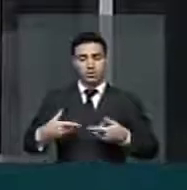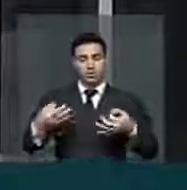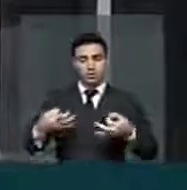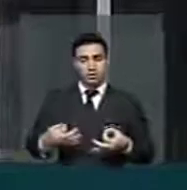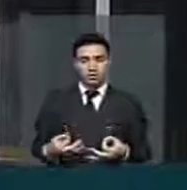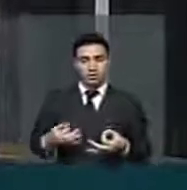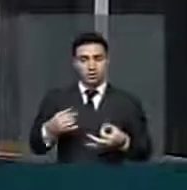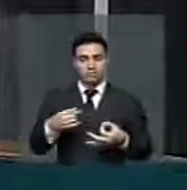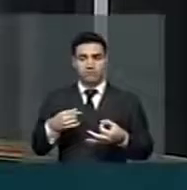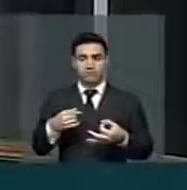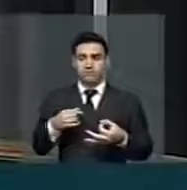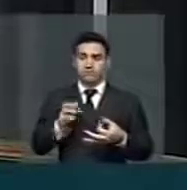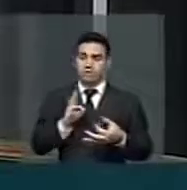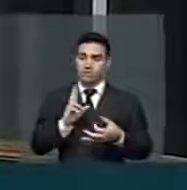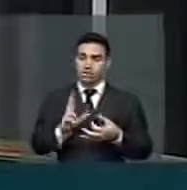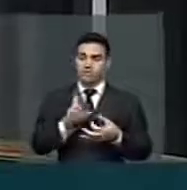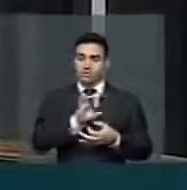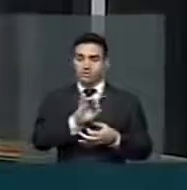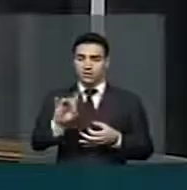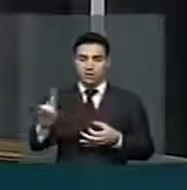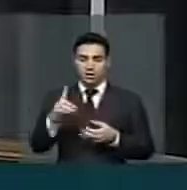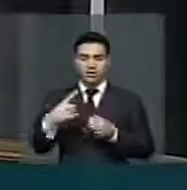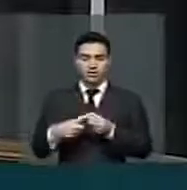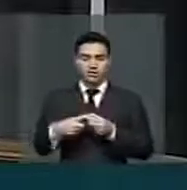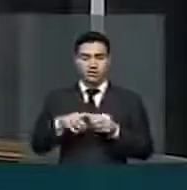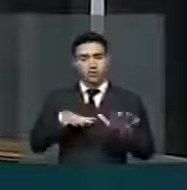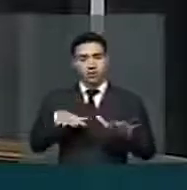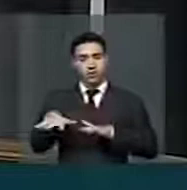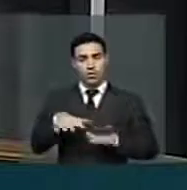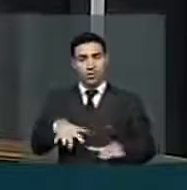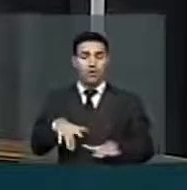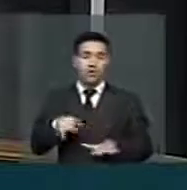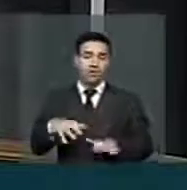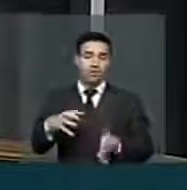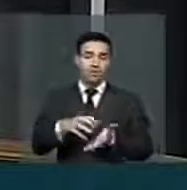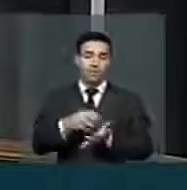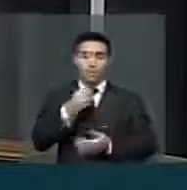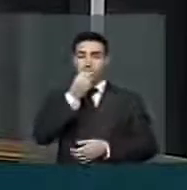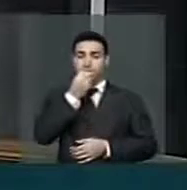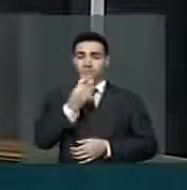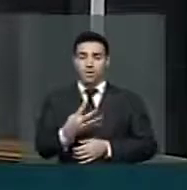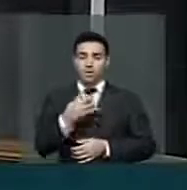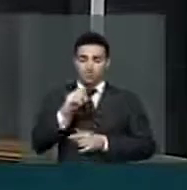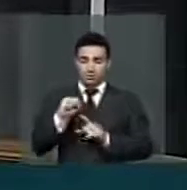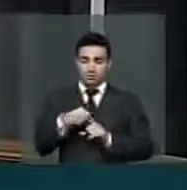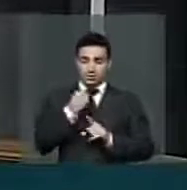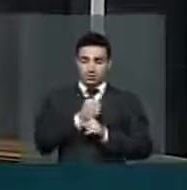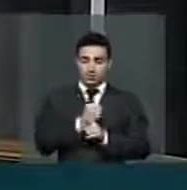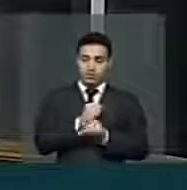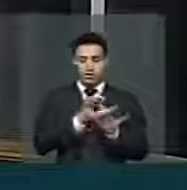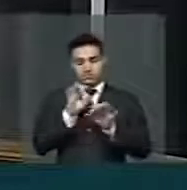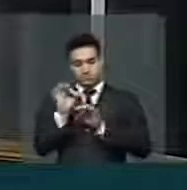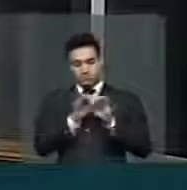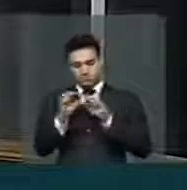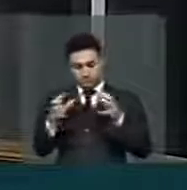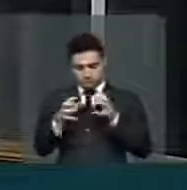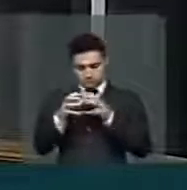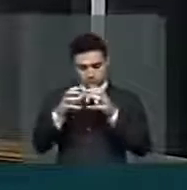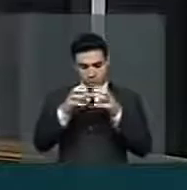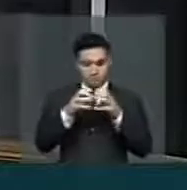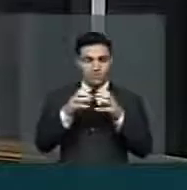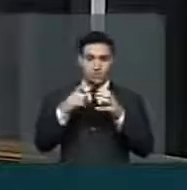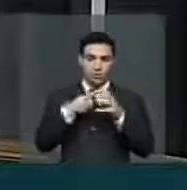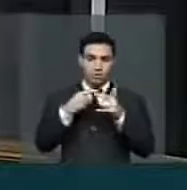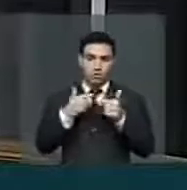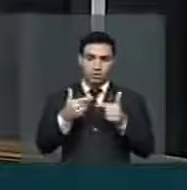que representam essas mobilizações, é muito bom vermos a sociedade organizada em torno de